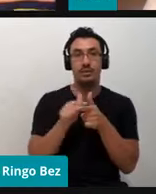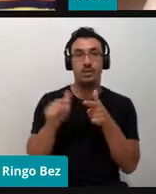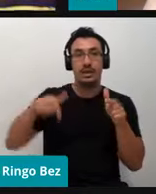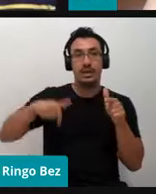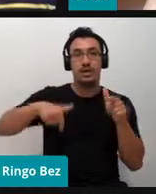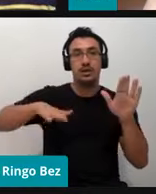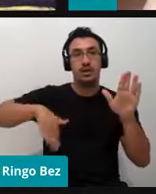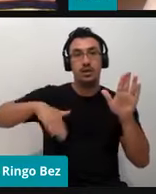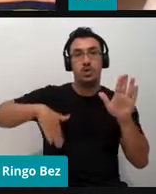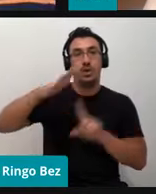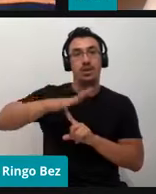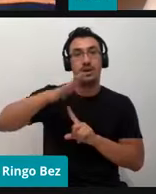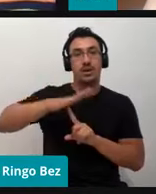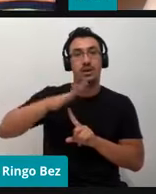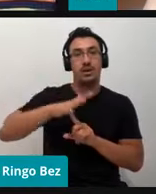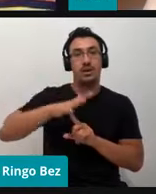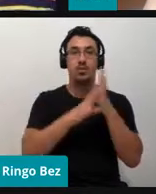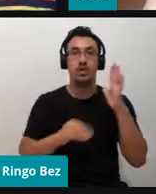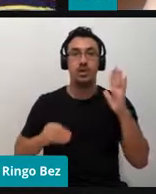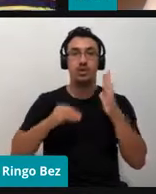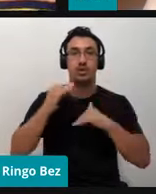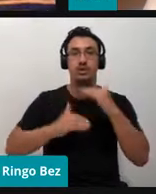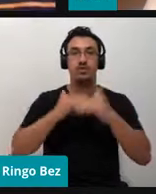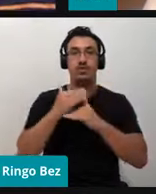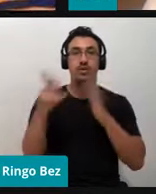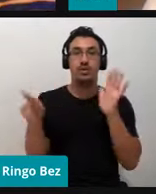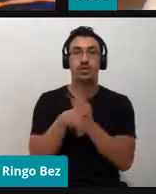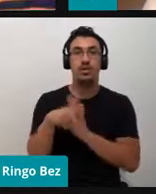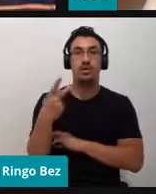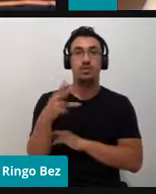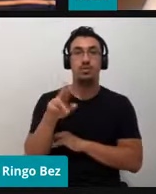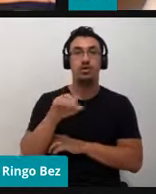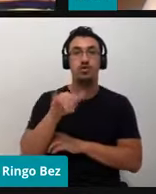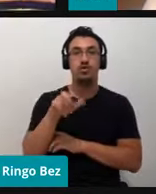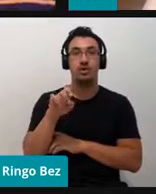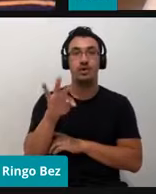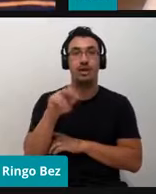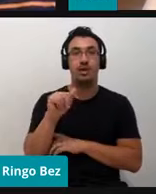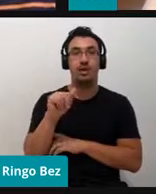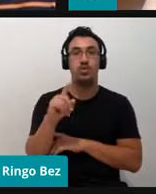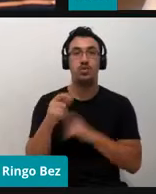função de um modelo de desenvolvimento projetado para transformar uma região